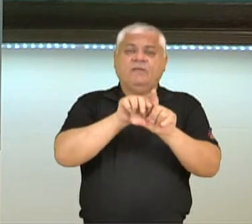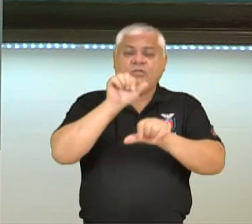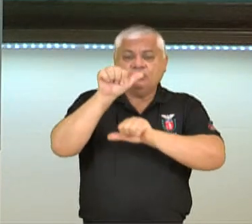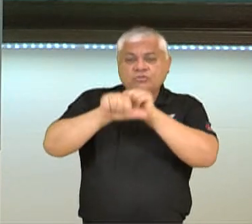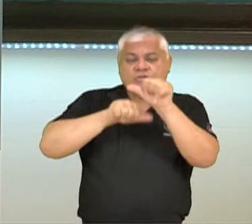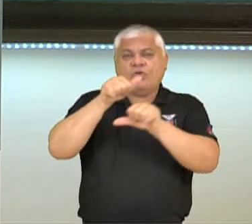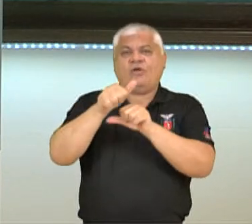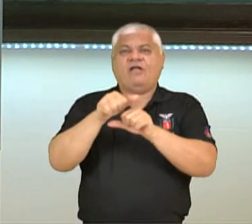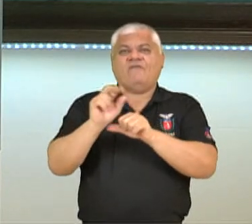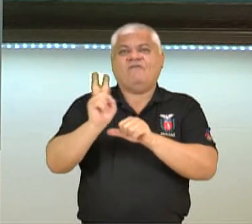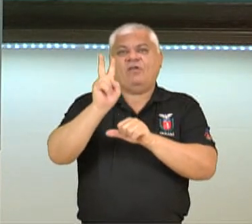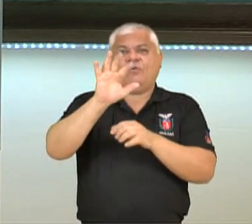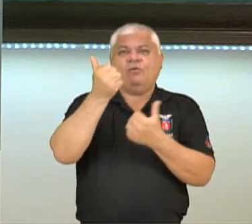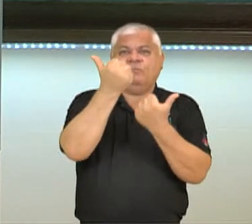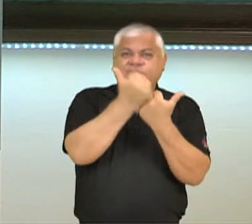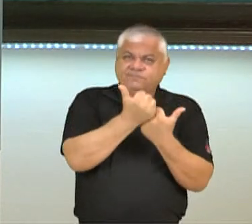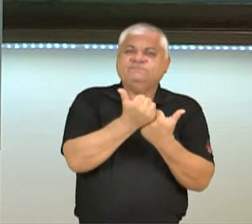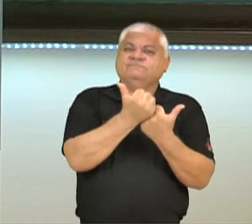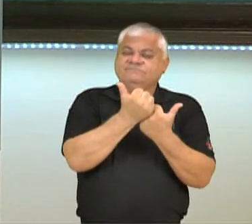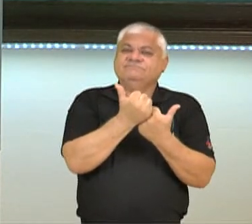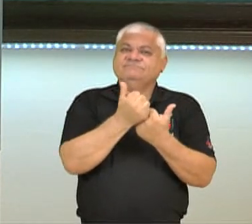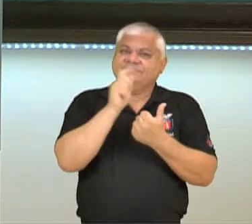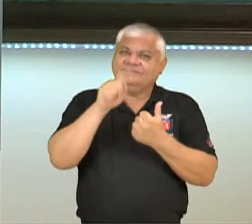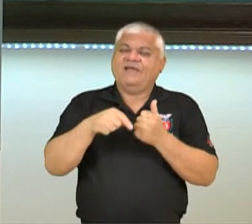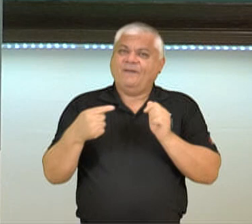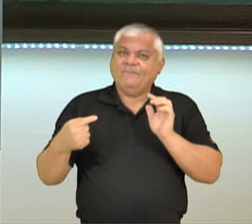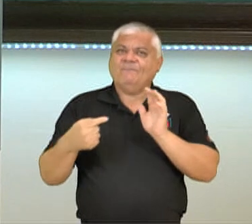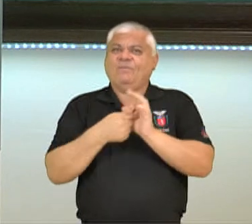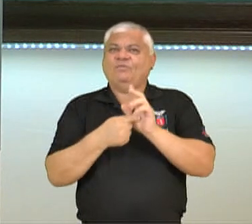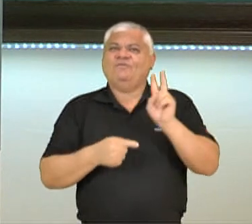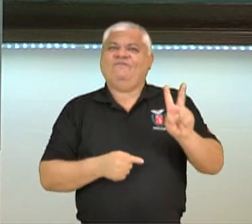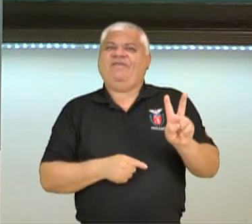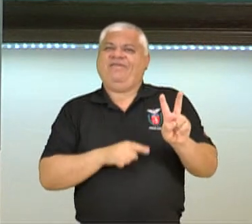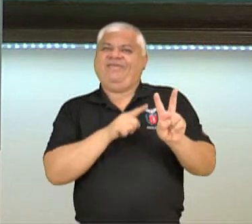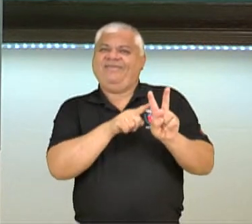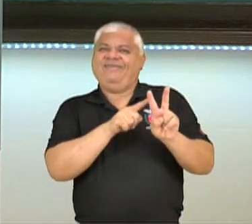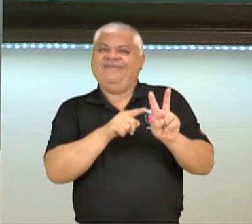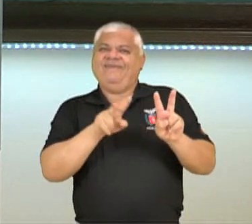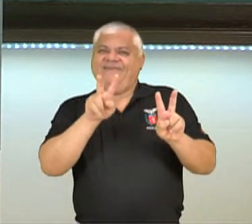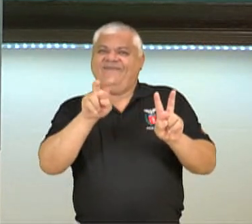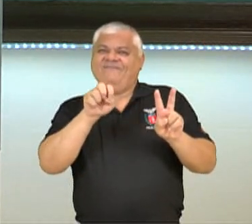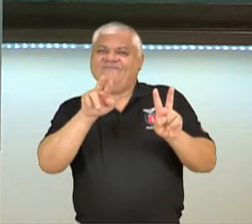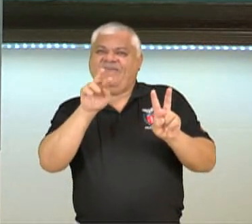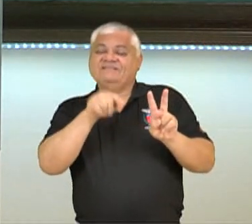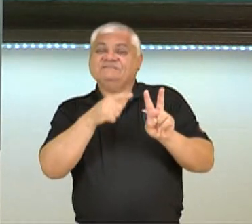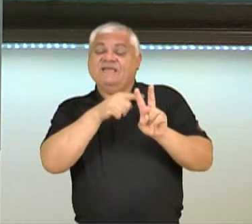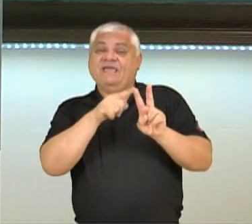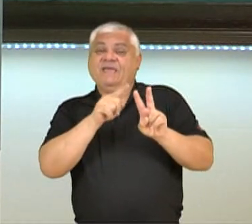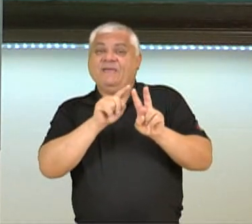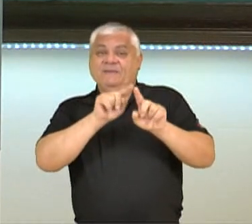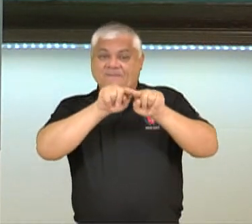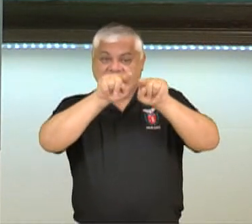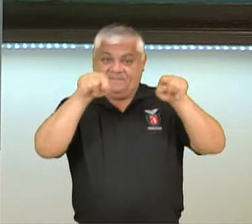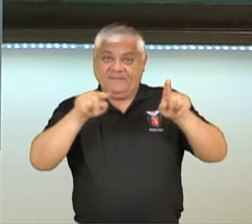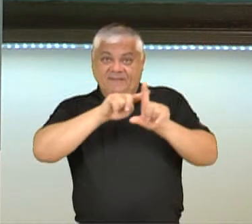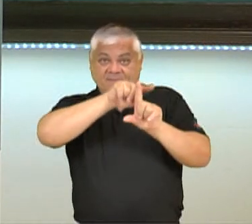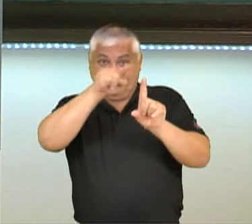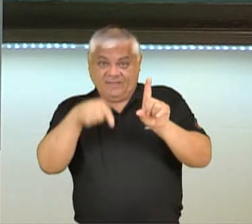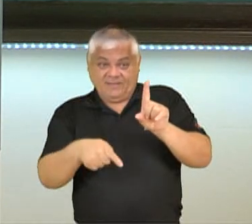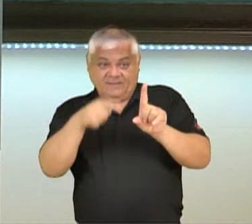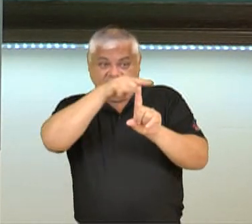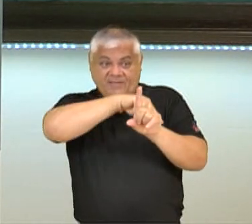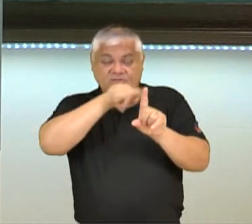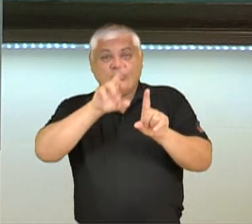na função. Aí eu obtenho as coordenadas do ponto V, que nada mais é do que o ponto de máximo ou ponto de mínimo da parábola,